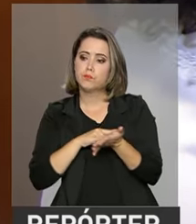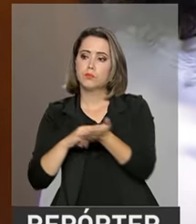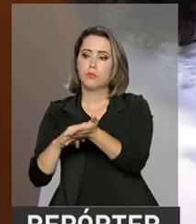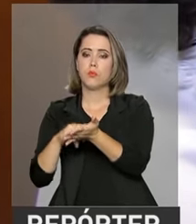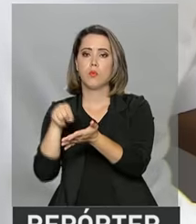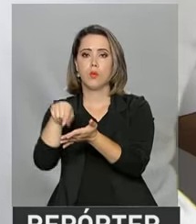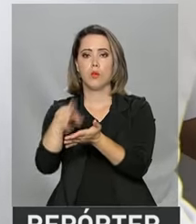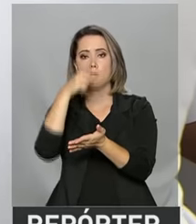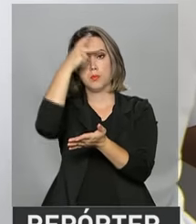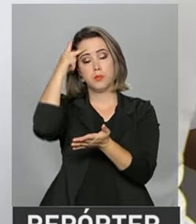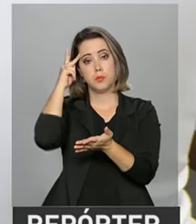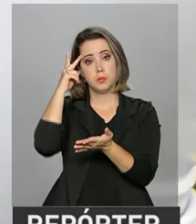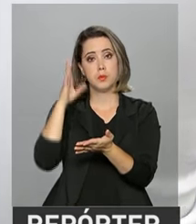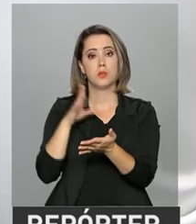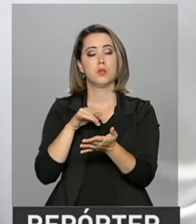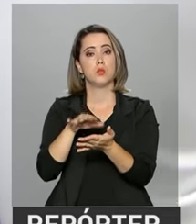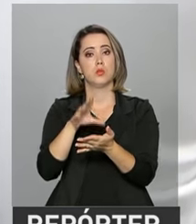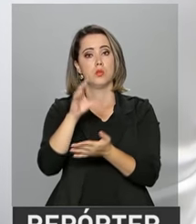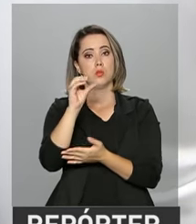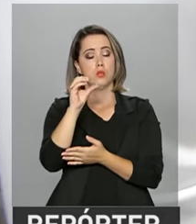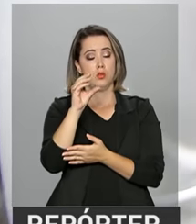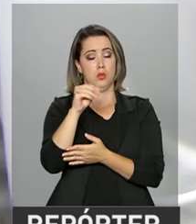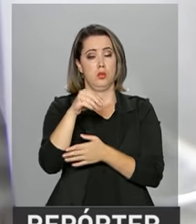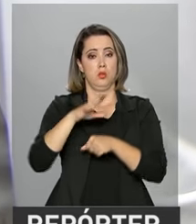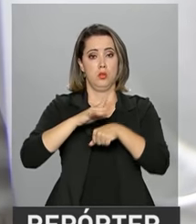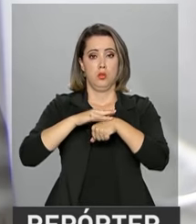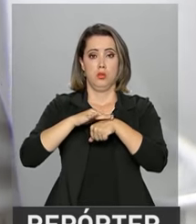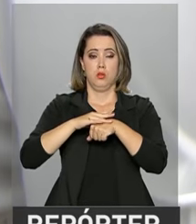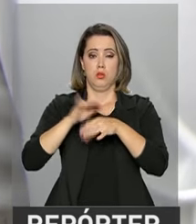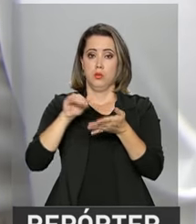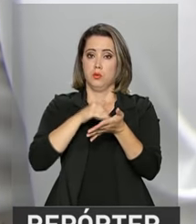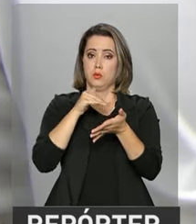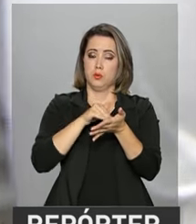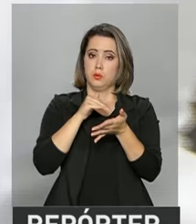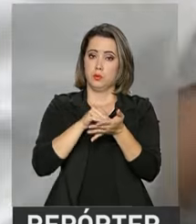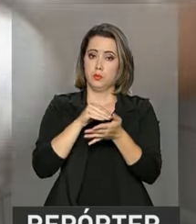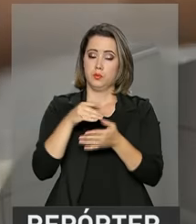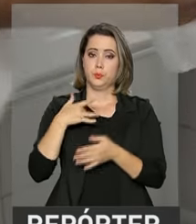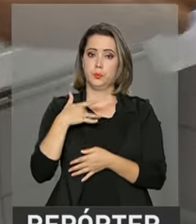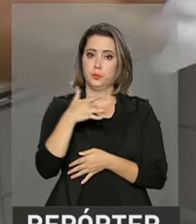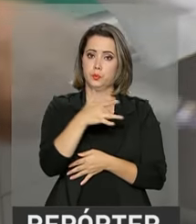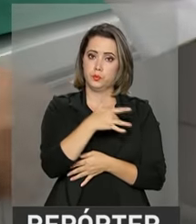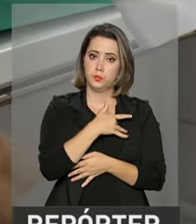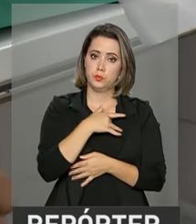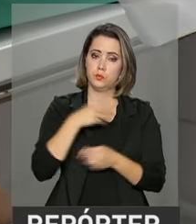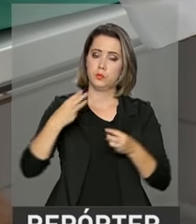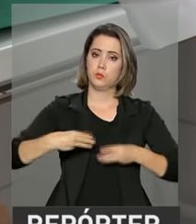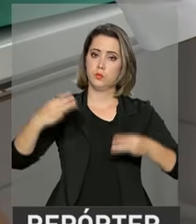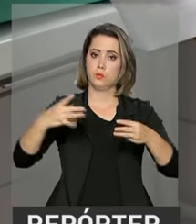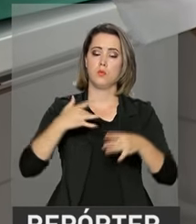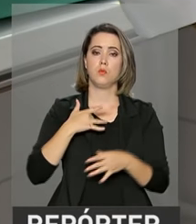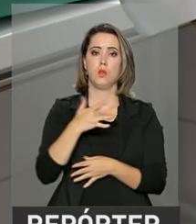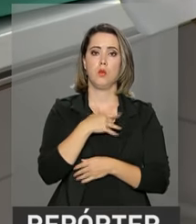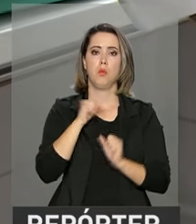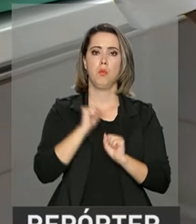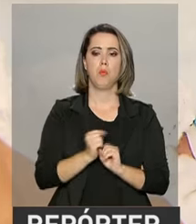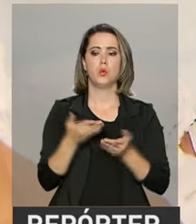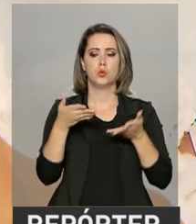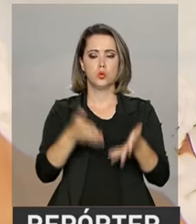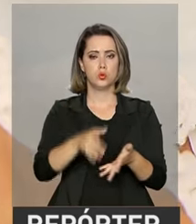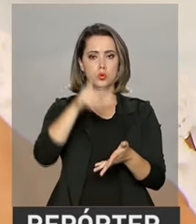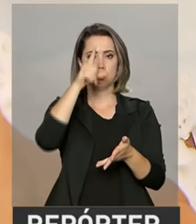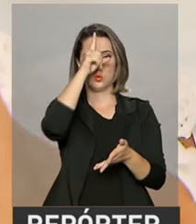pacientes cadastrados em programas de controle das doenças crônicas do sistema único de saúde podem ir até os postos em que estão